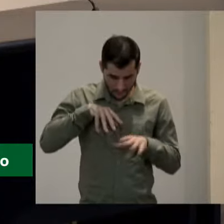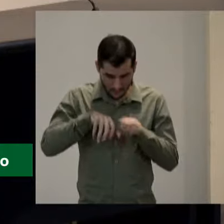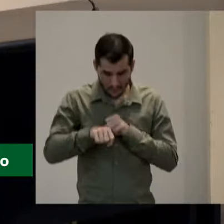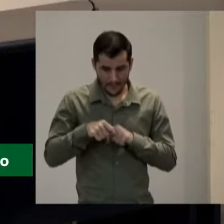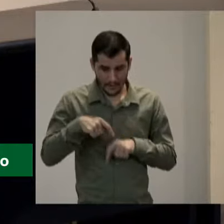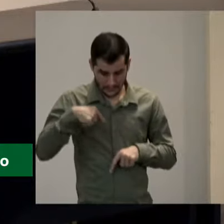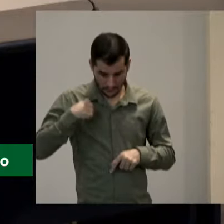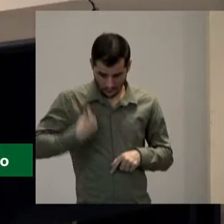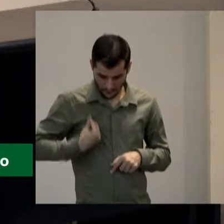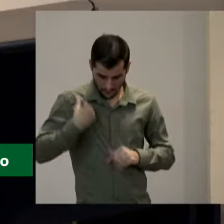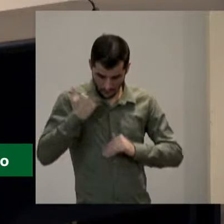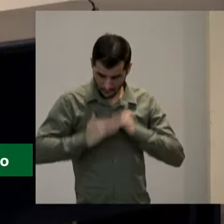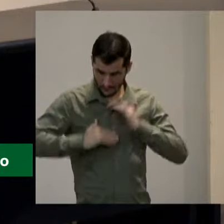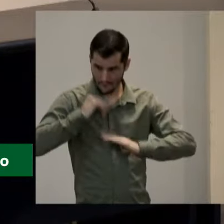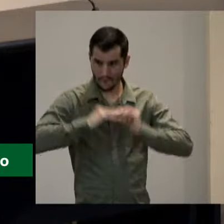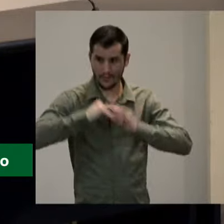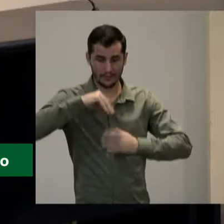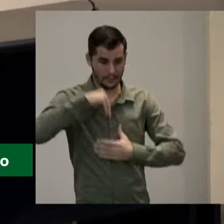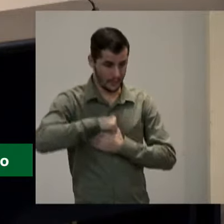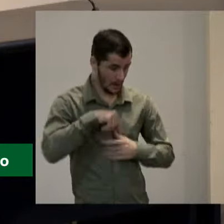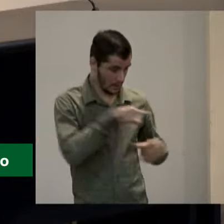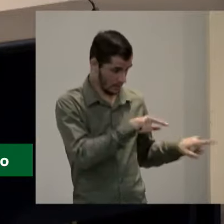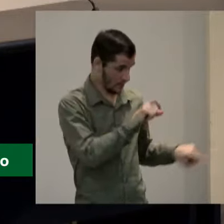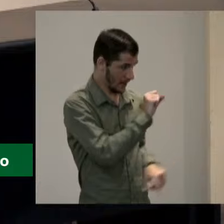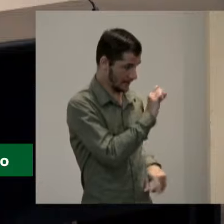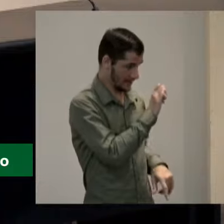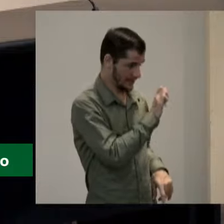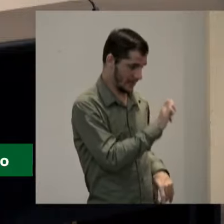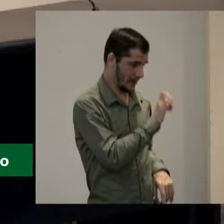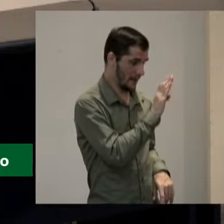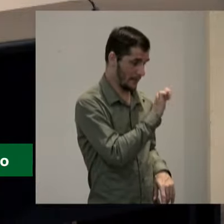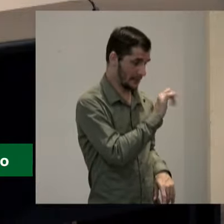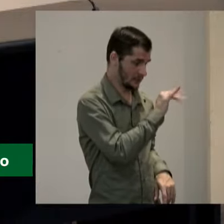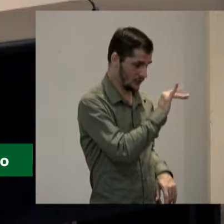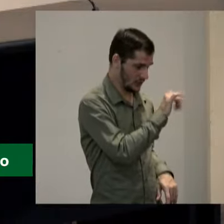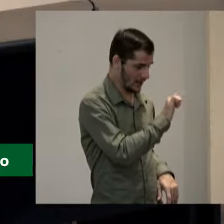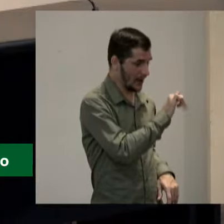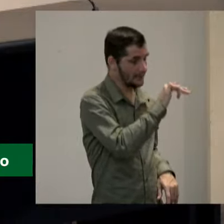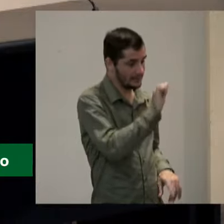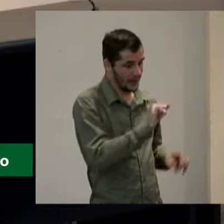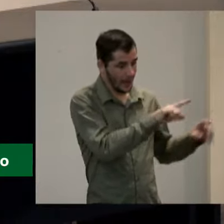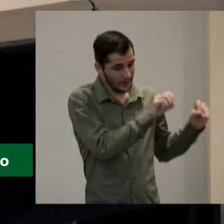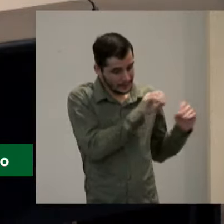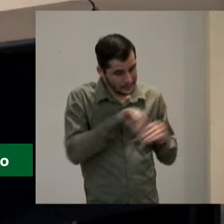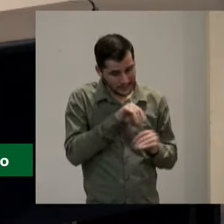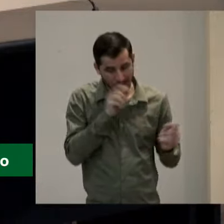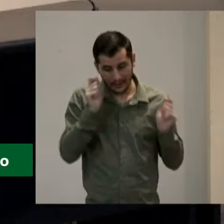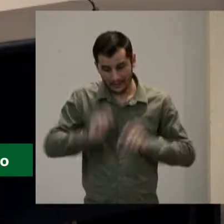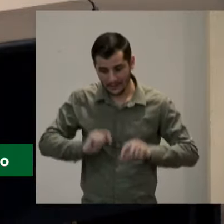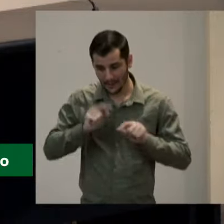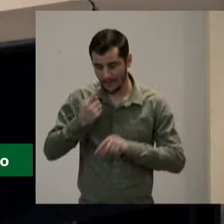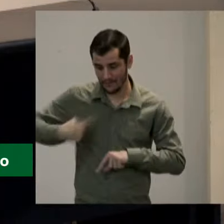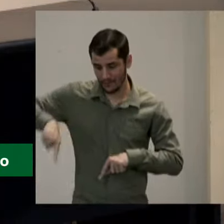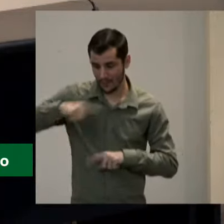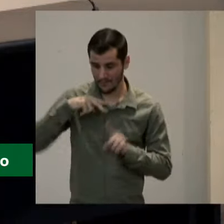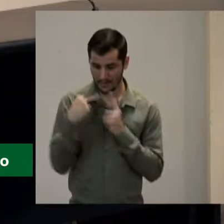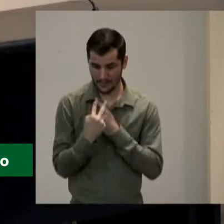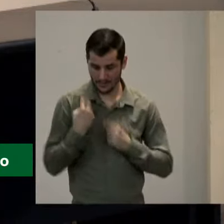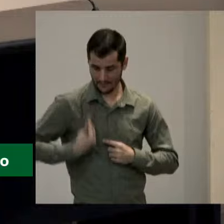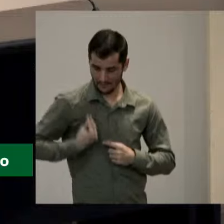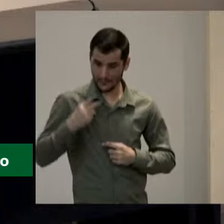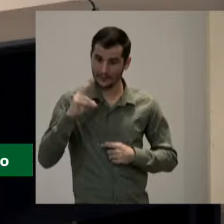dona Sebastiana me ensinou que eu posso esperar que as coisas vão acontecer no seu tempo. Embora eu tenha que fazer algo e eu vou fazer.